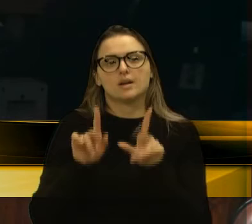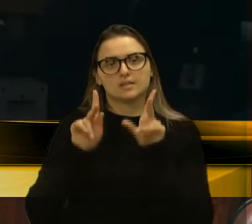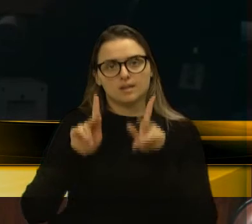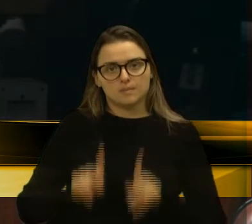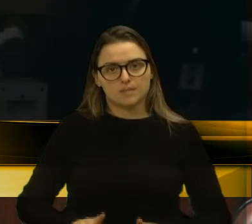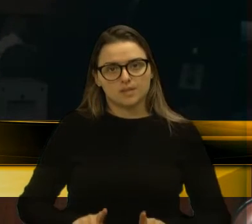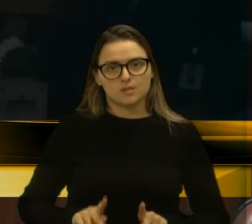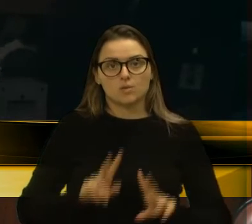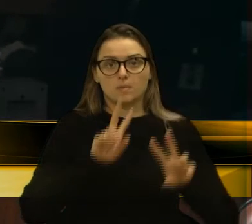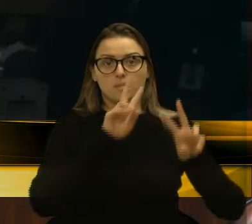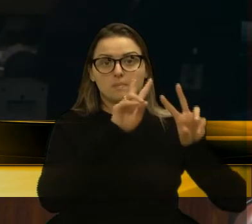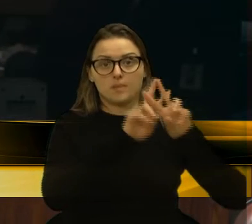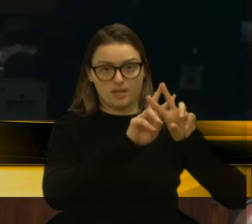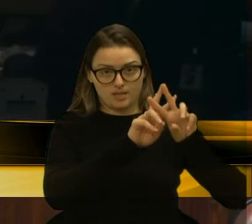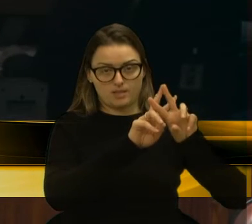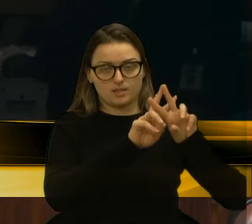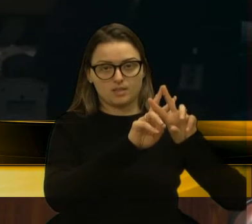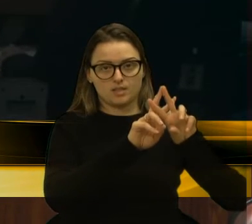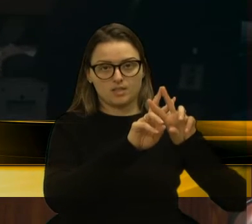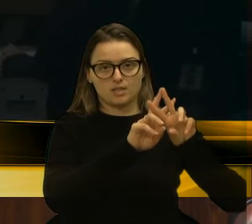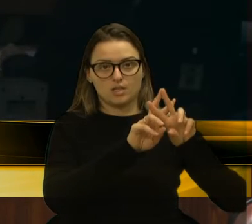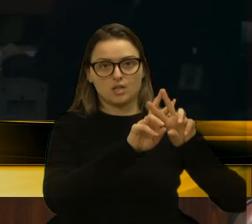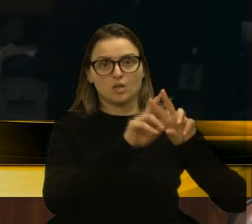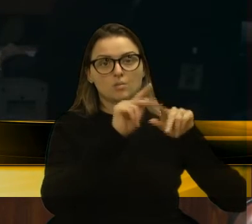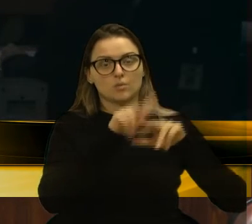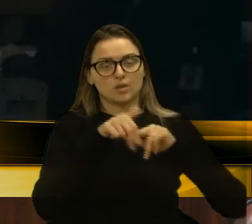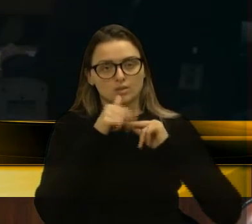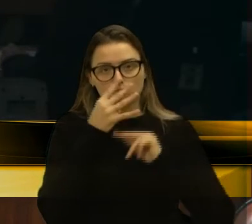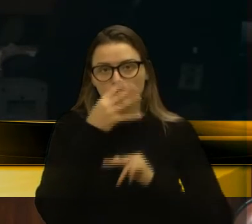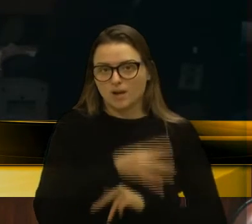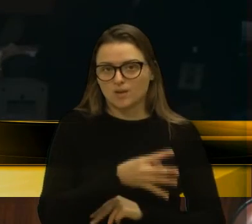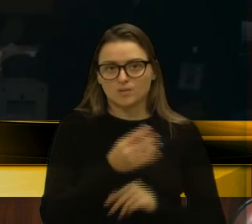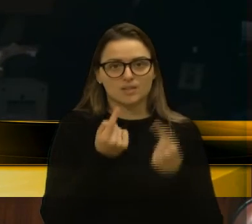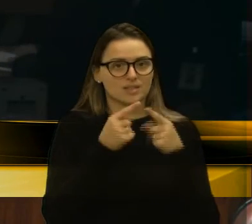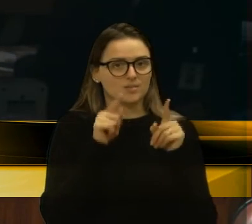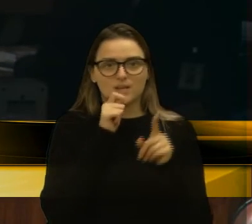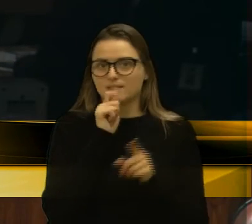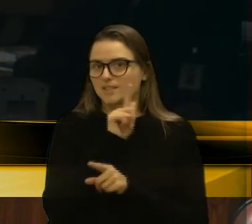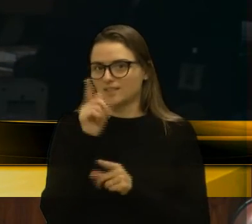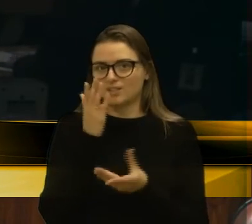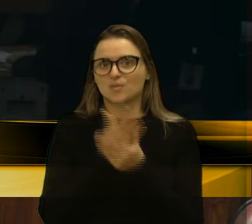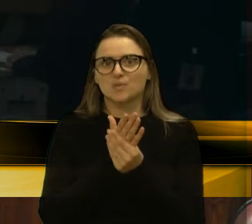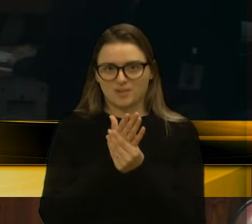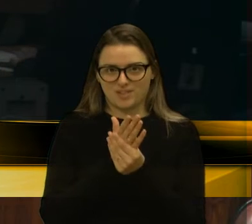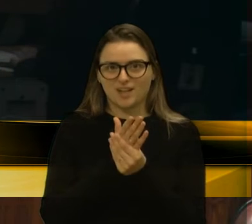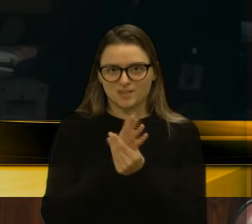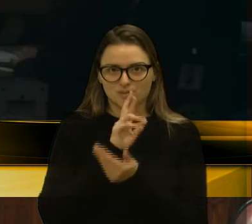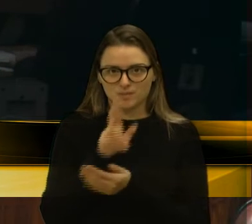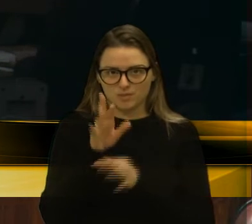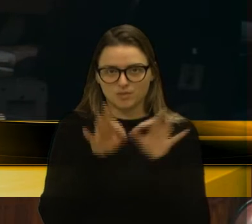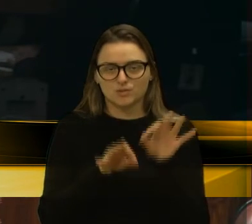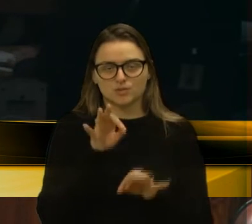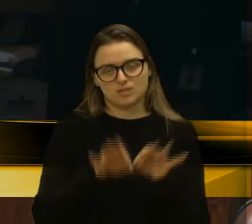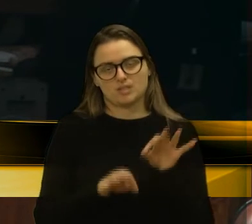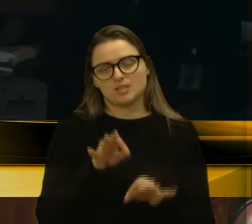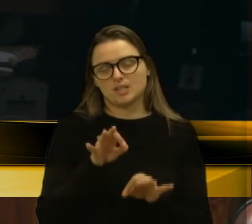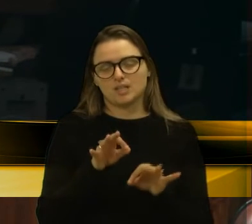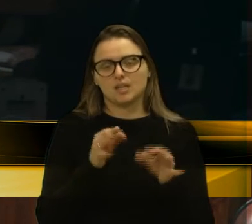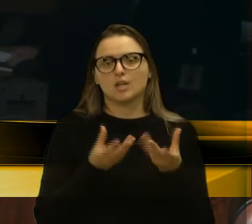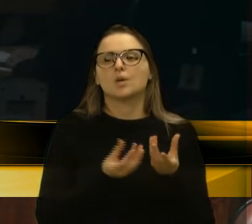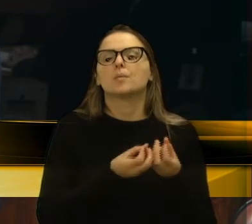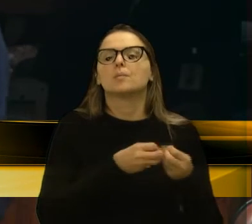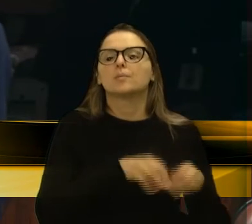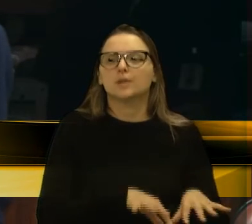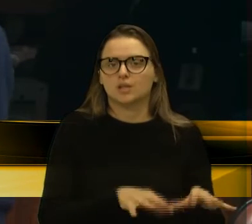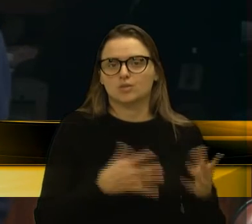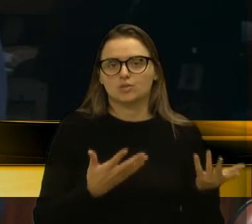estar presa por uma condenação que não transitou em julgado, isso abala a estrutura e